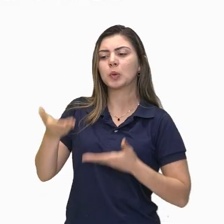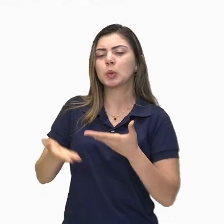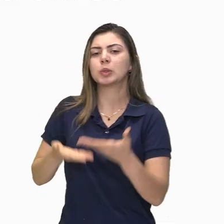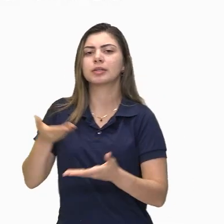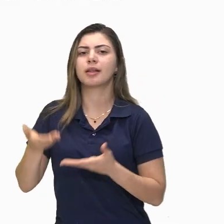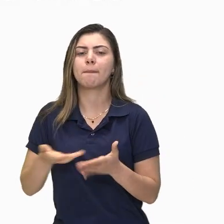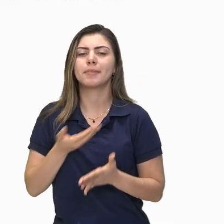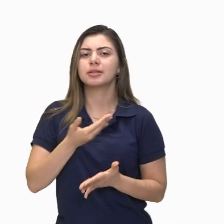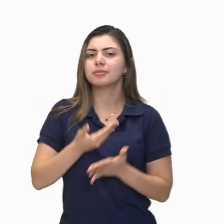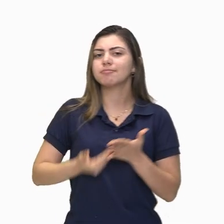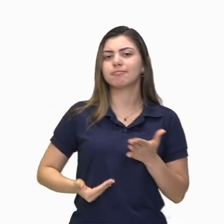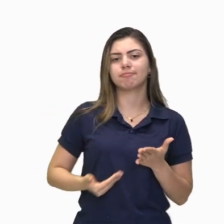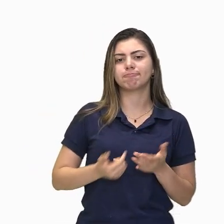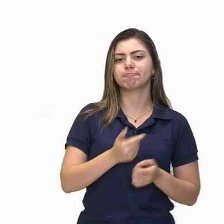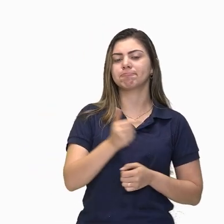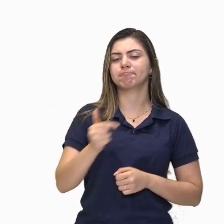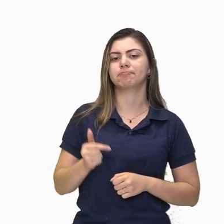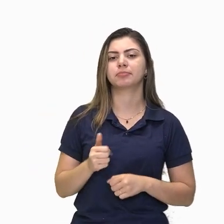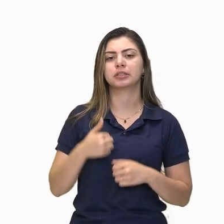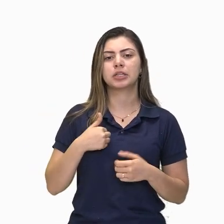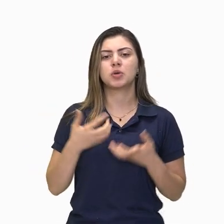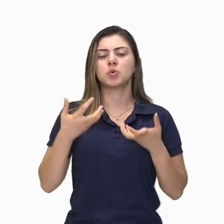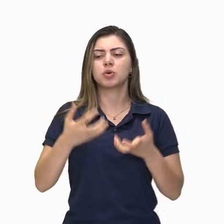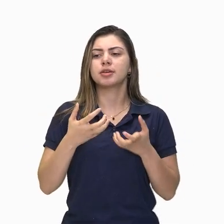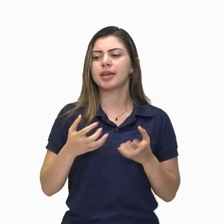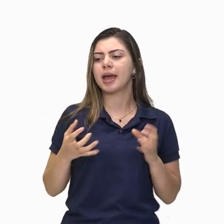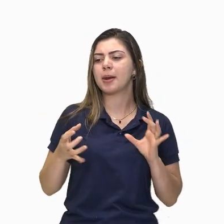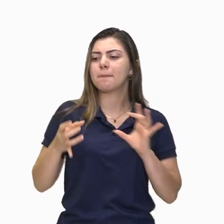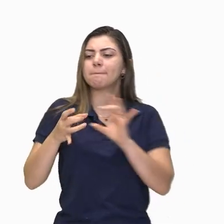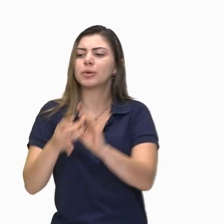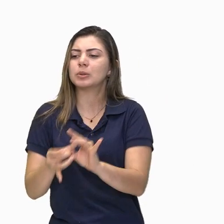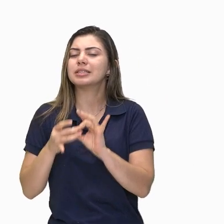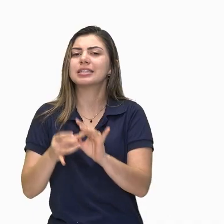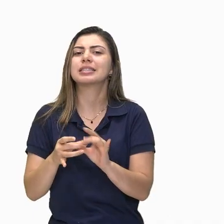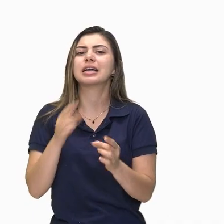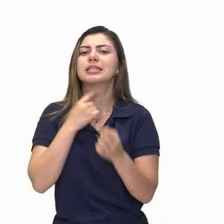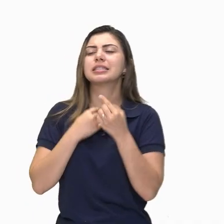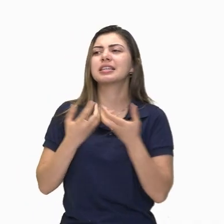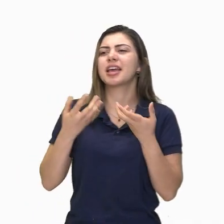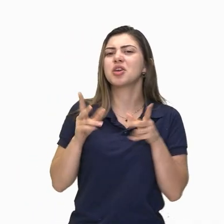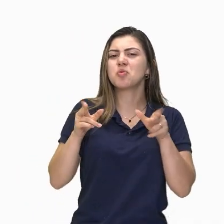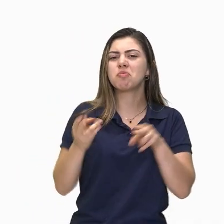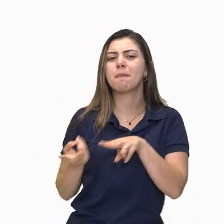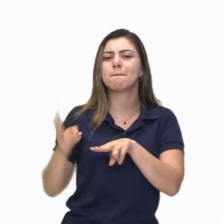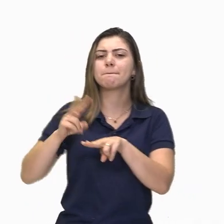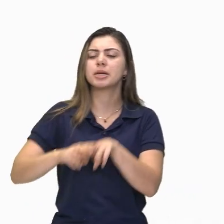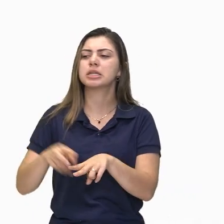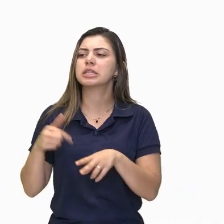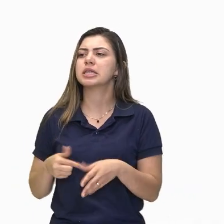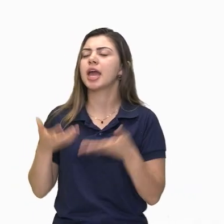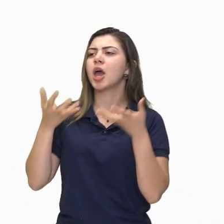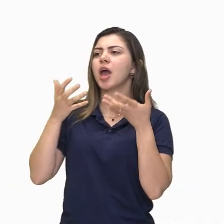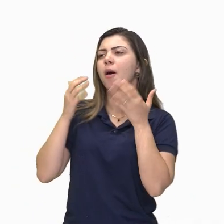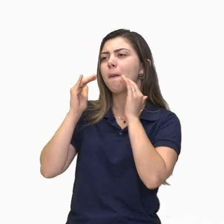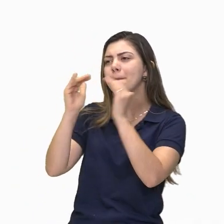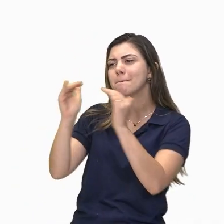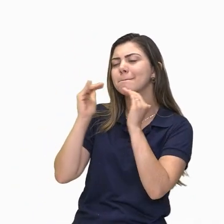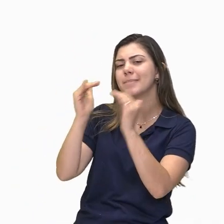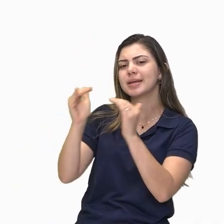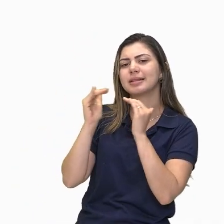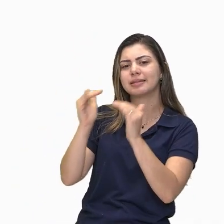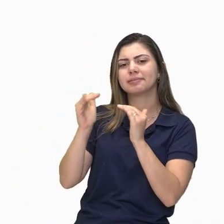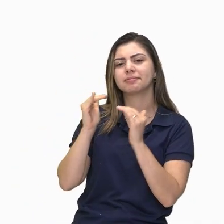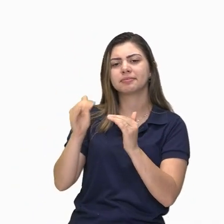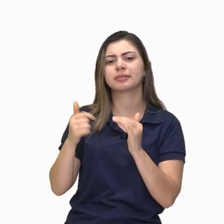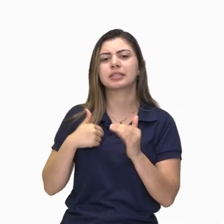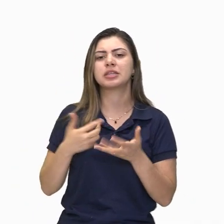se perder. É querer estar preso por vontade. É servir a quem vence, o vencedor. É ter com